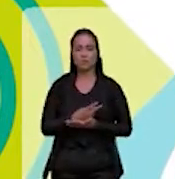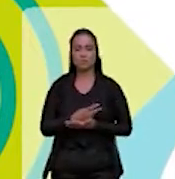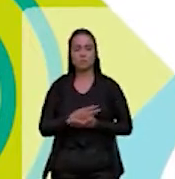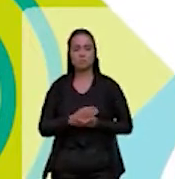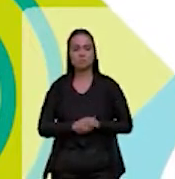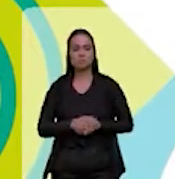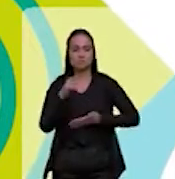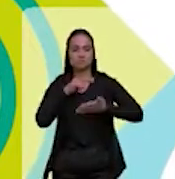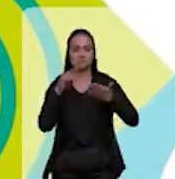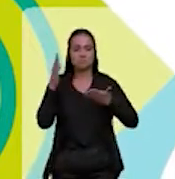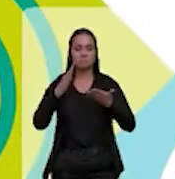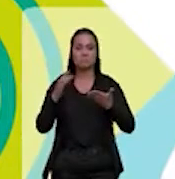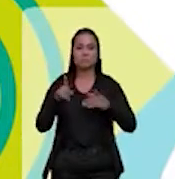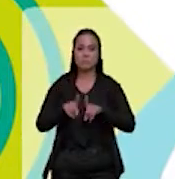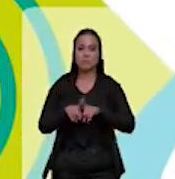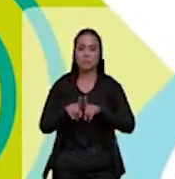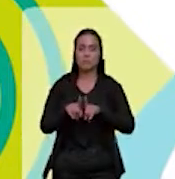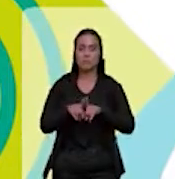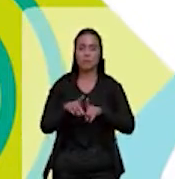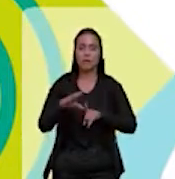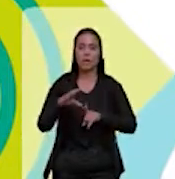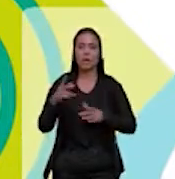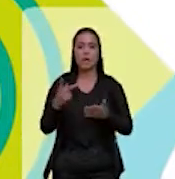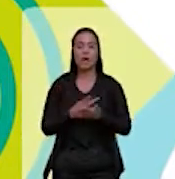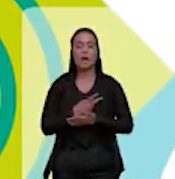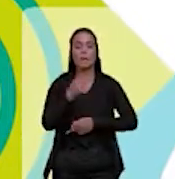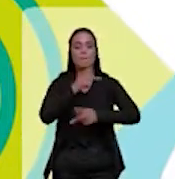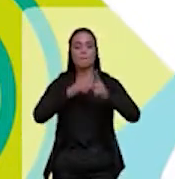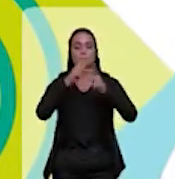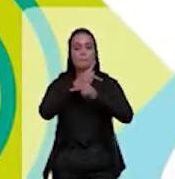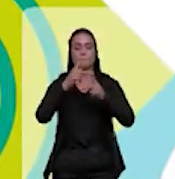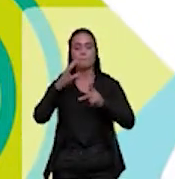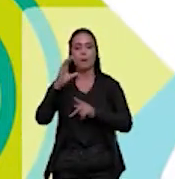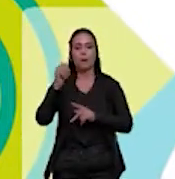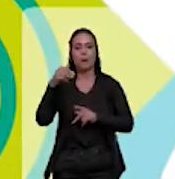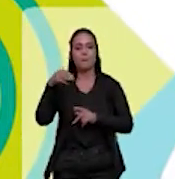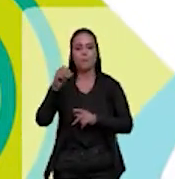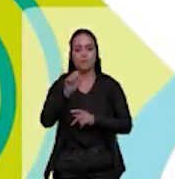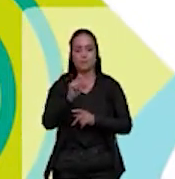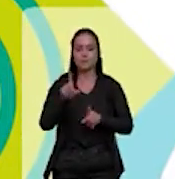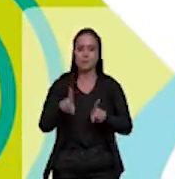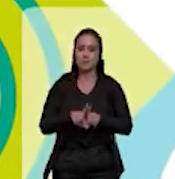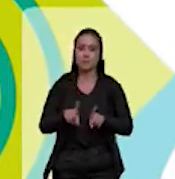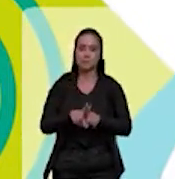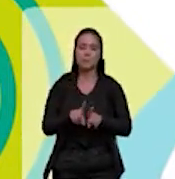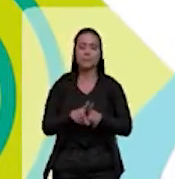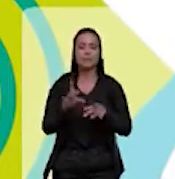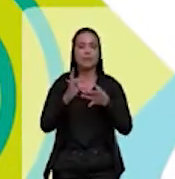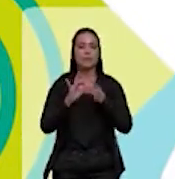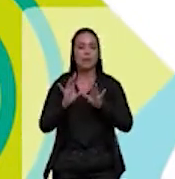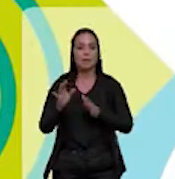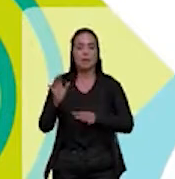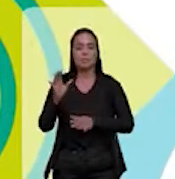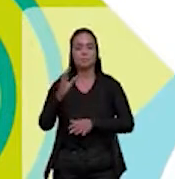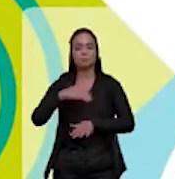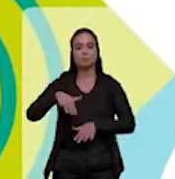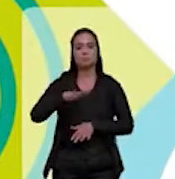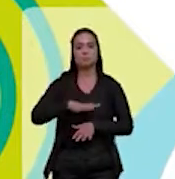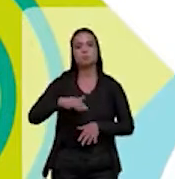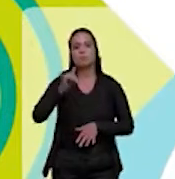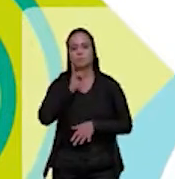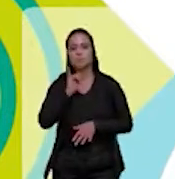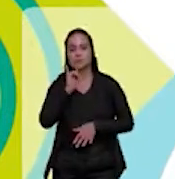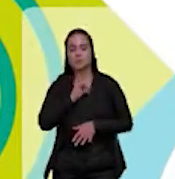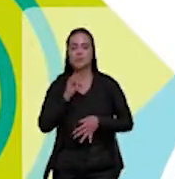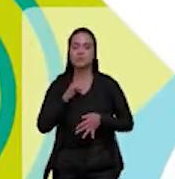de literatura brasileira quanto no caso dos gallardoados com o prêmio Camões do critério material da disponibilidade comercial de estoque